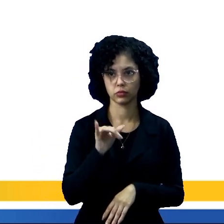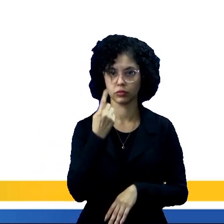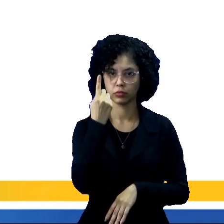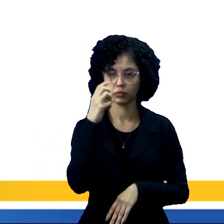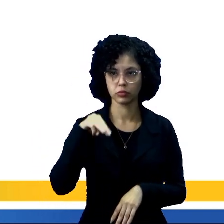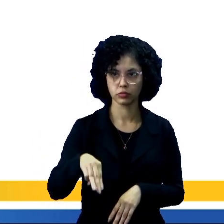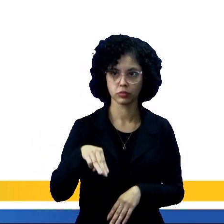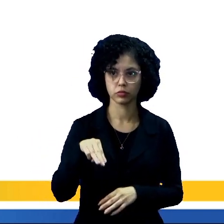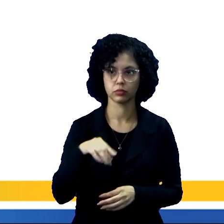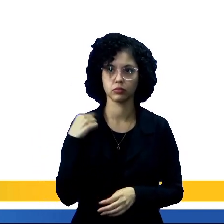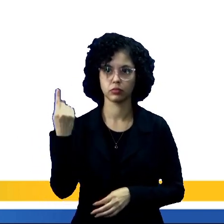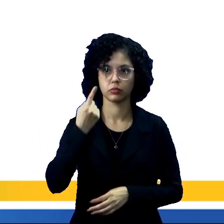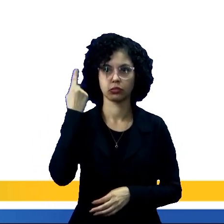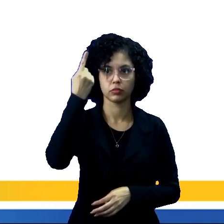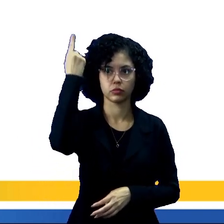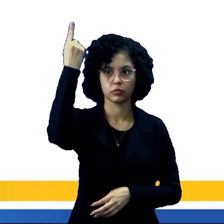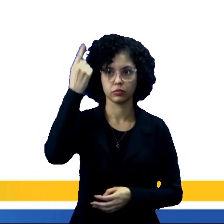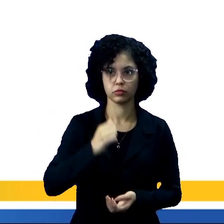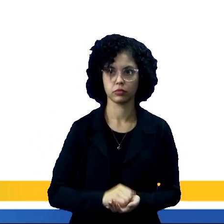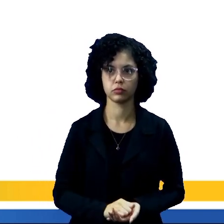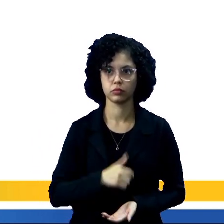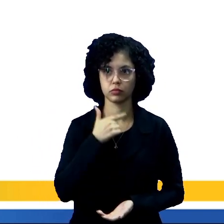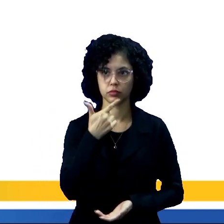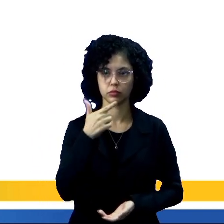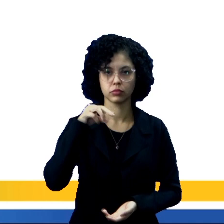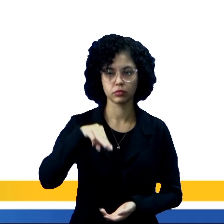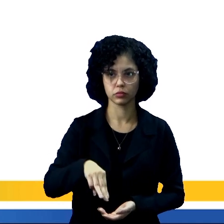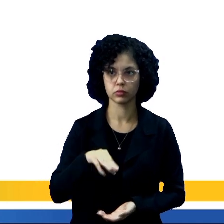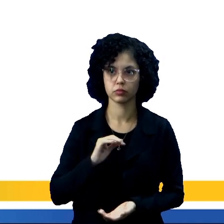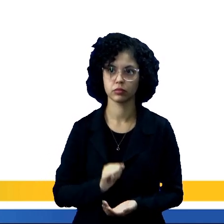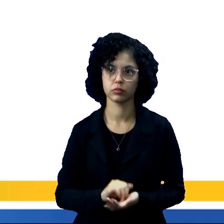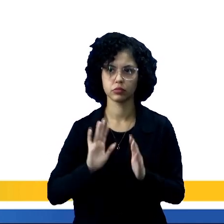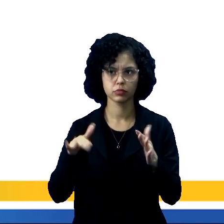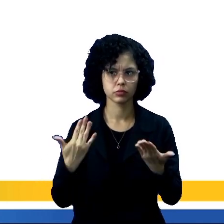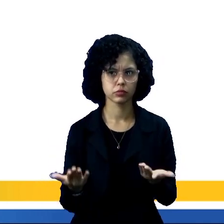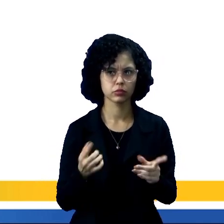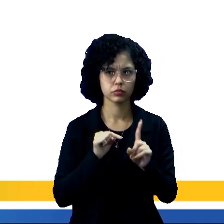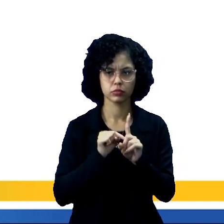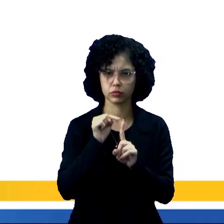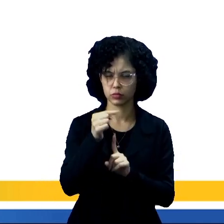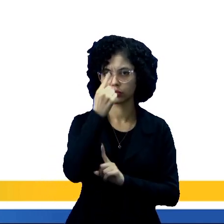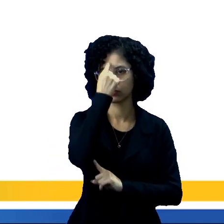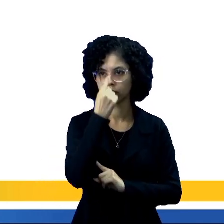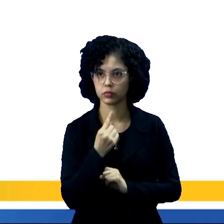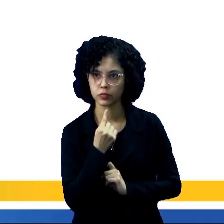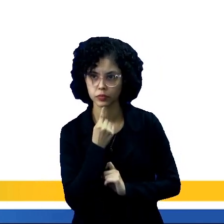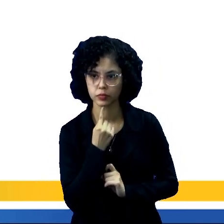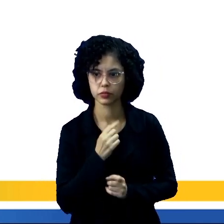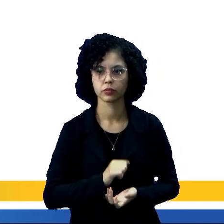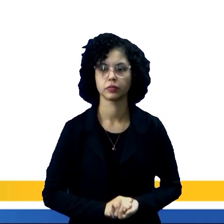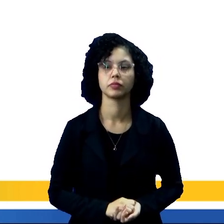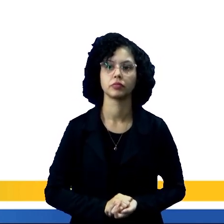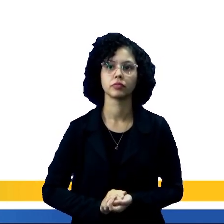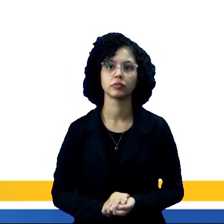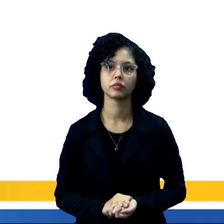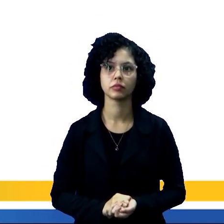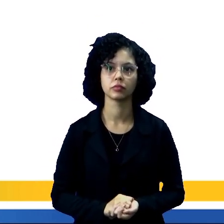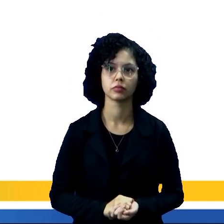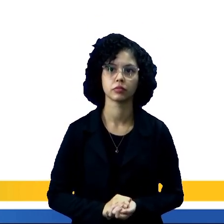raio de 1 metro e altura de 2 metros, qual o volume dessa figura?